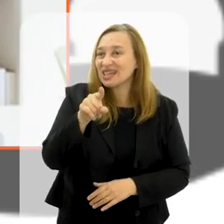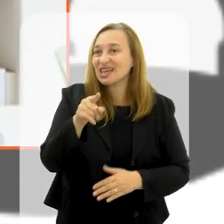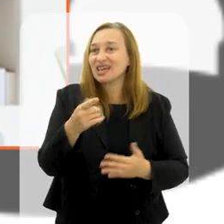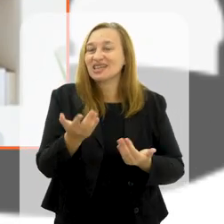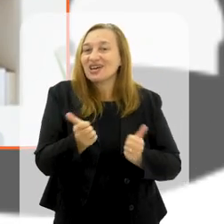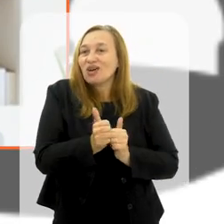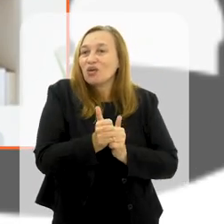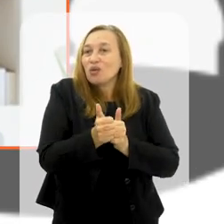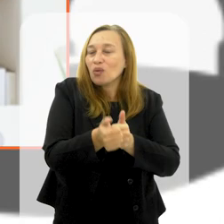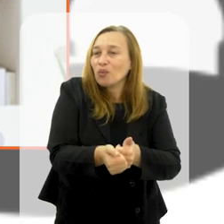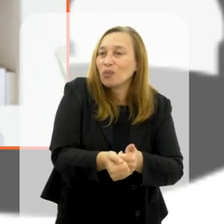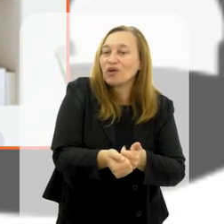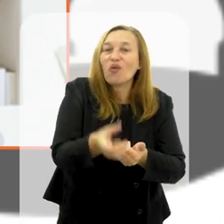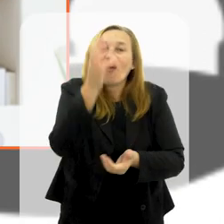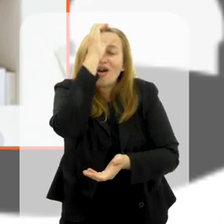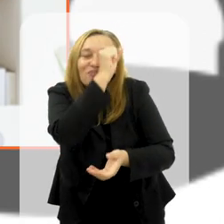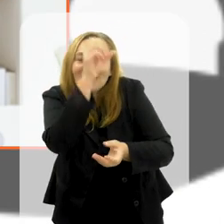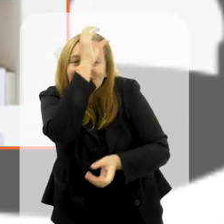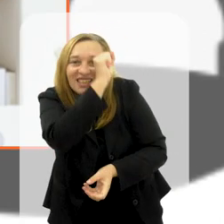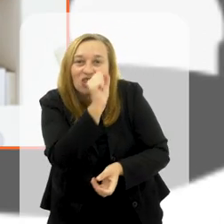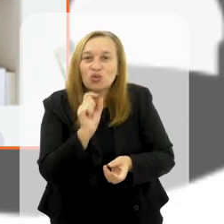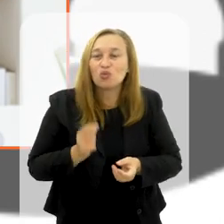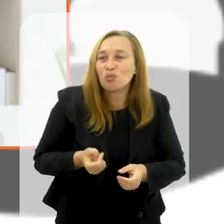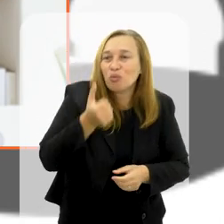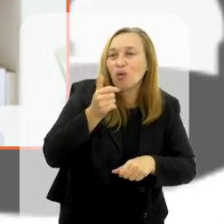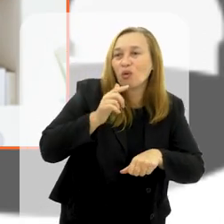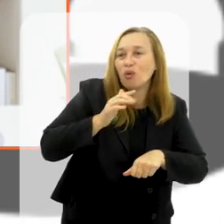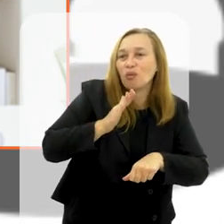obrigado a você que esteve conosco